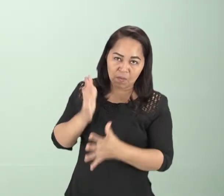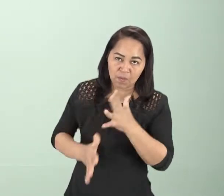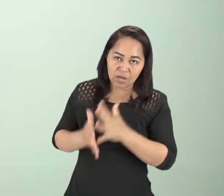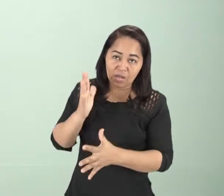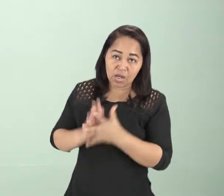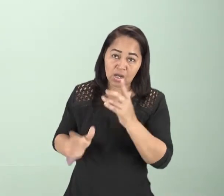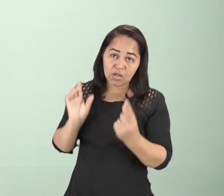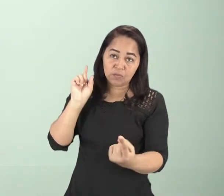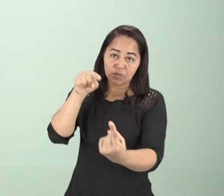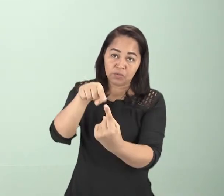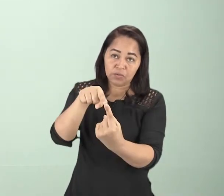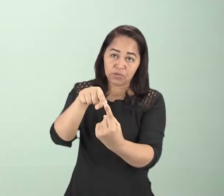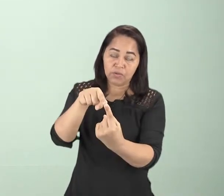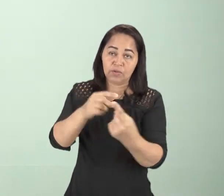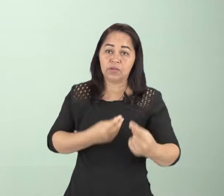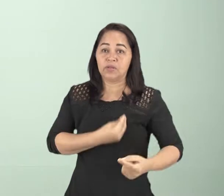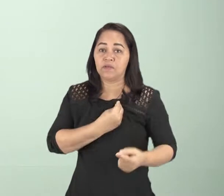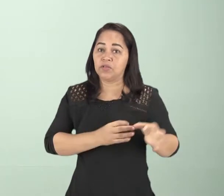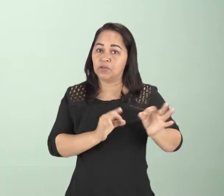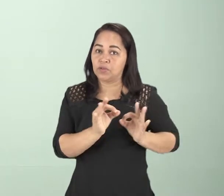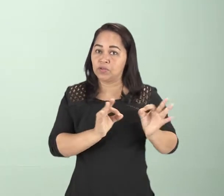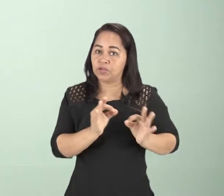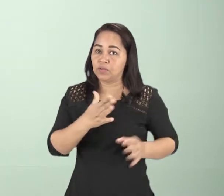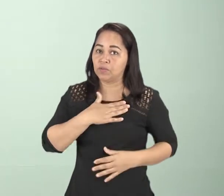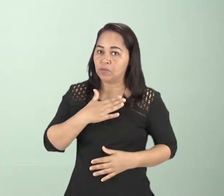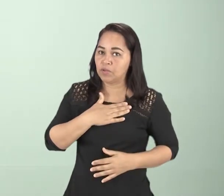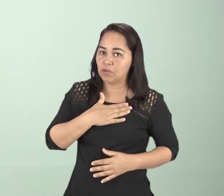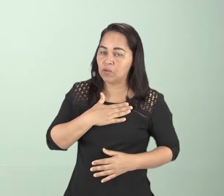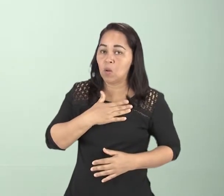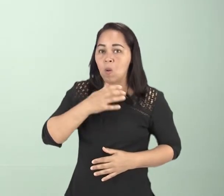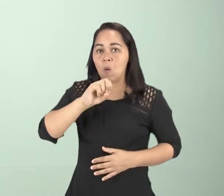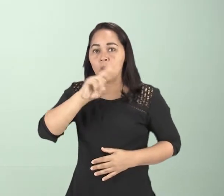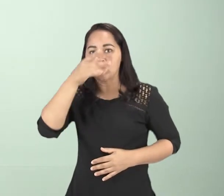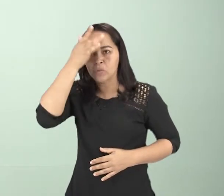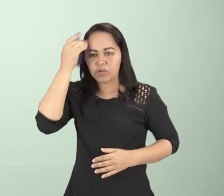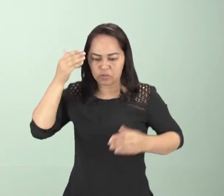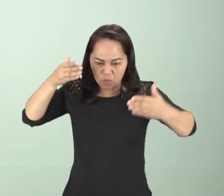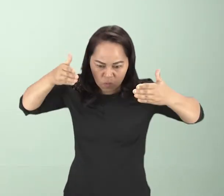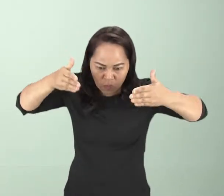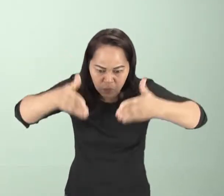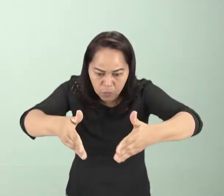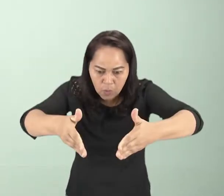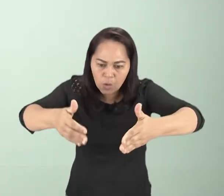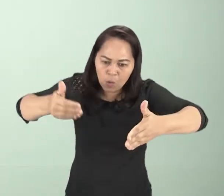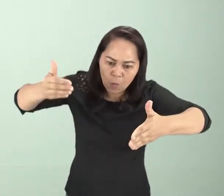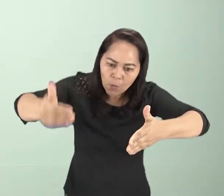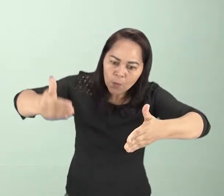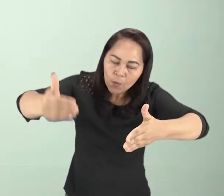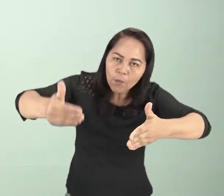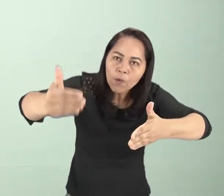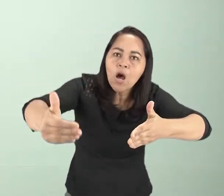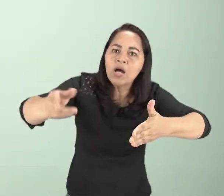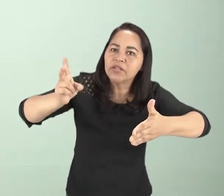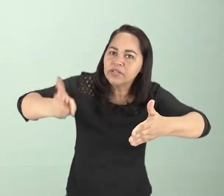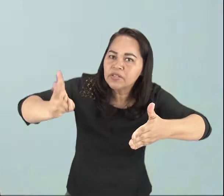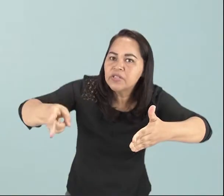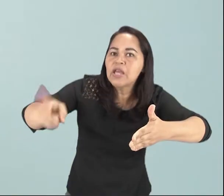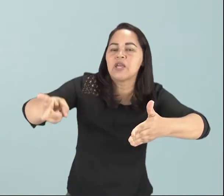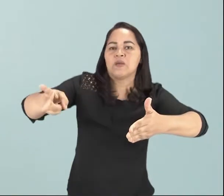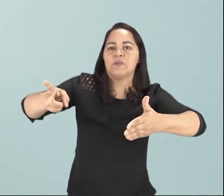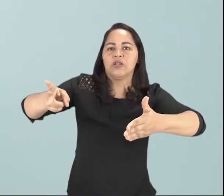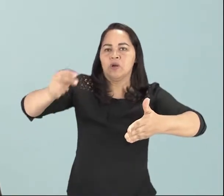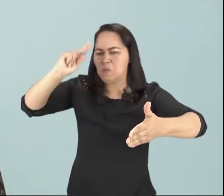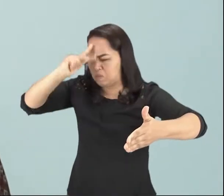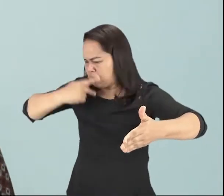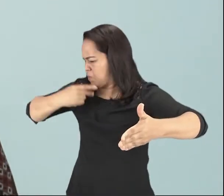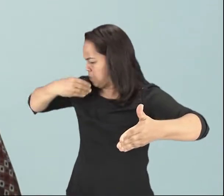meus objetivos, do meu projeto de vida? Será que quem é focado não deve parar em algum momento para pensar nele mesmo,